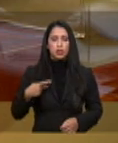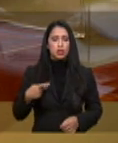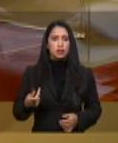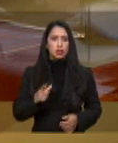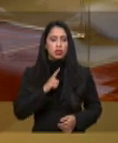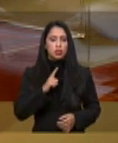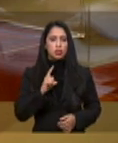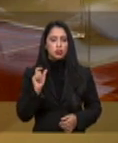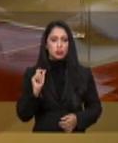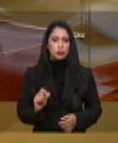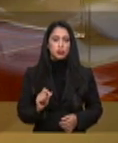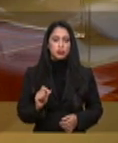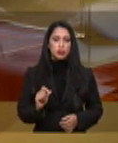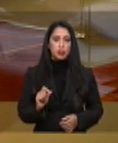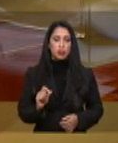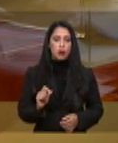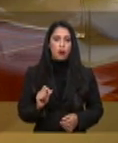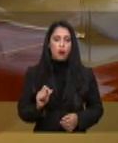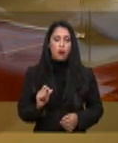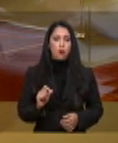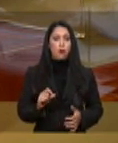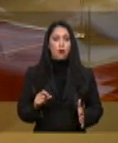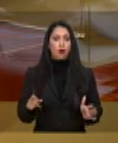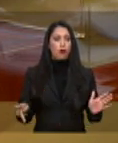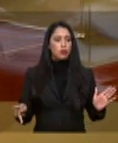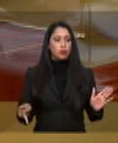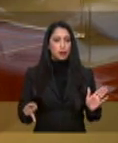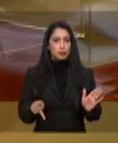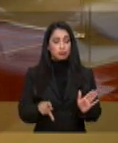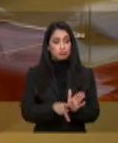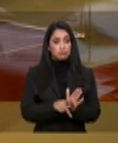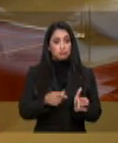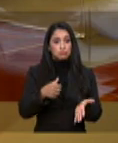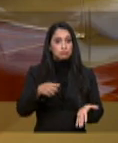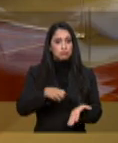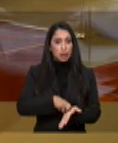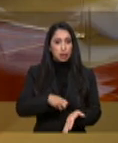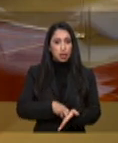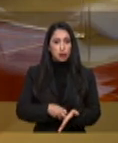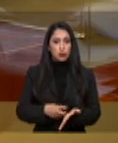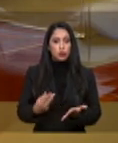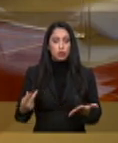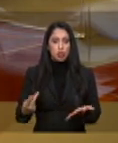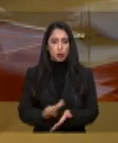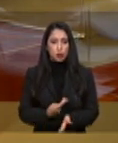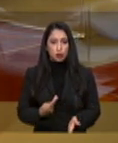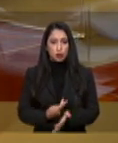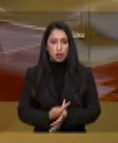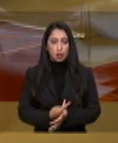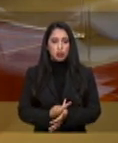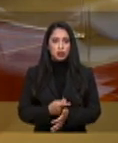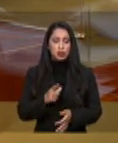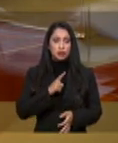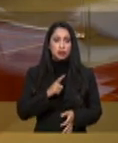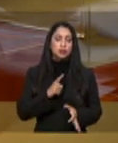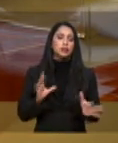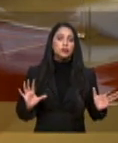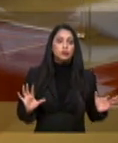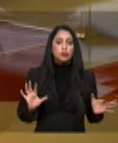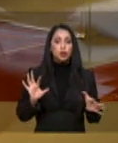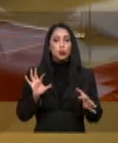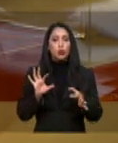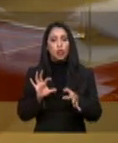ela permanece garantida. O que acontece é que ela continua vinculada